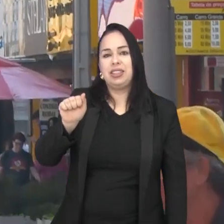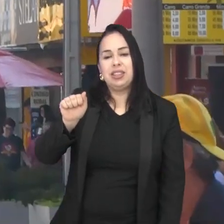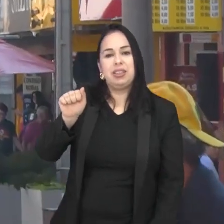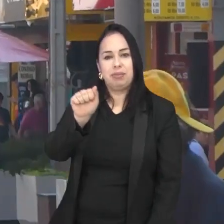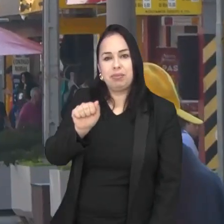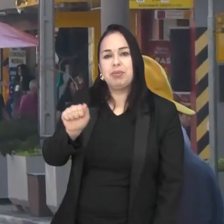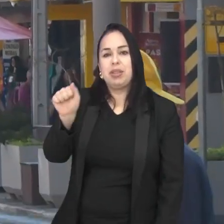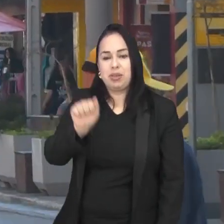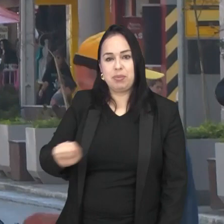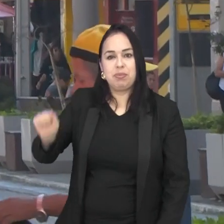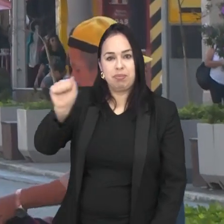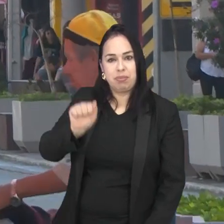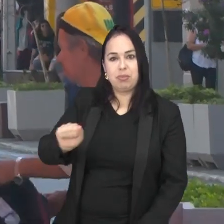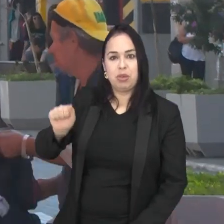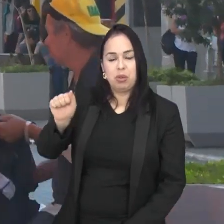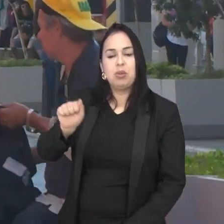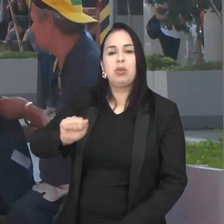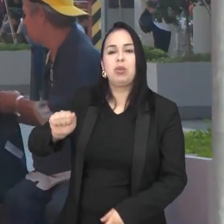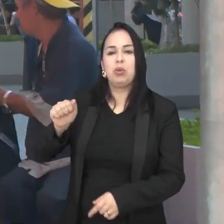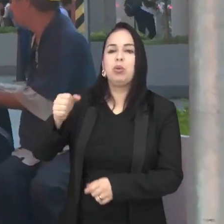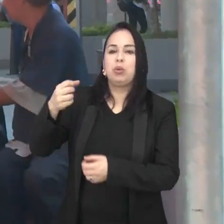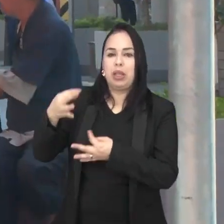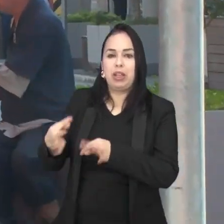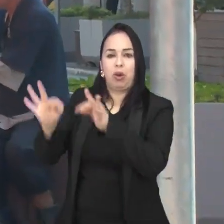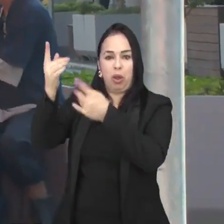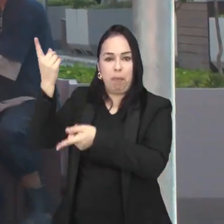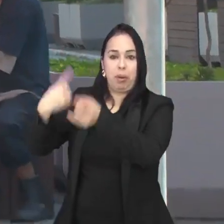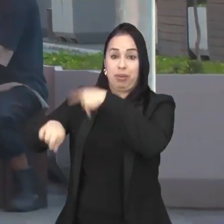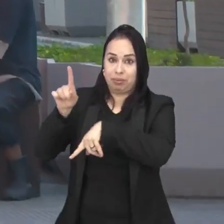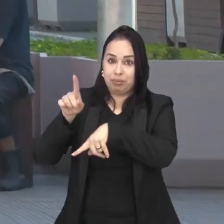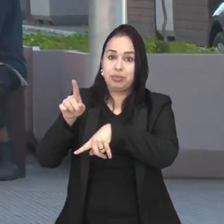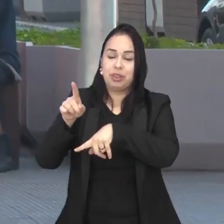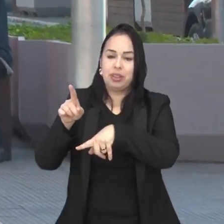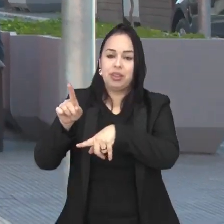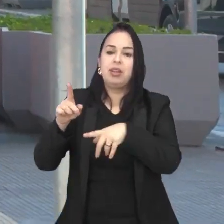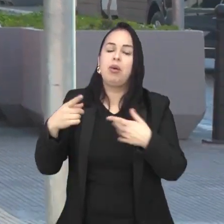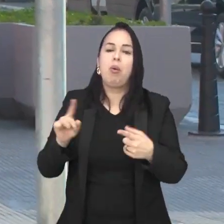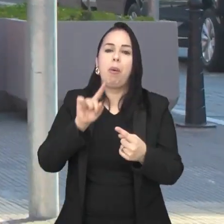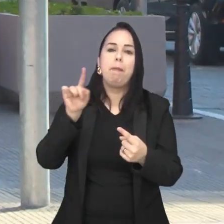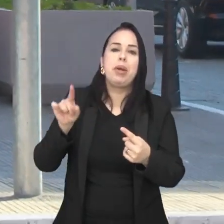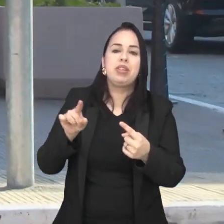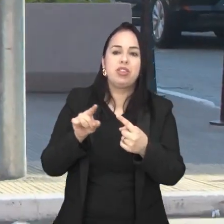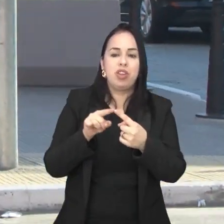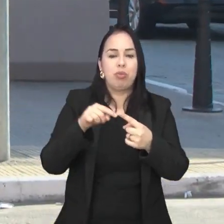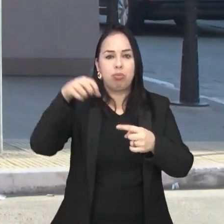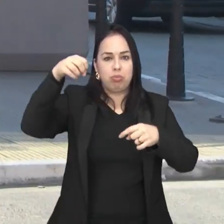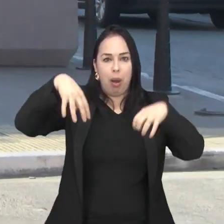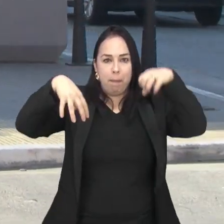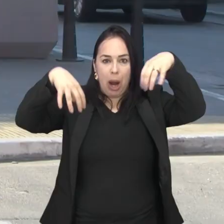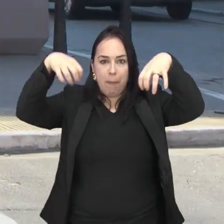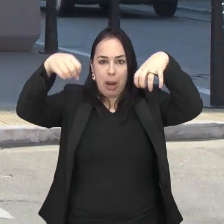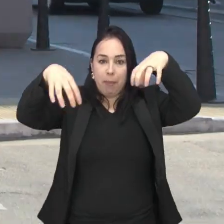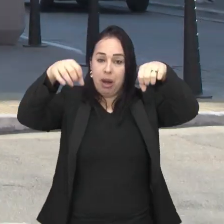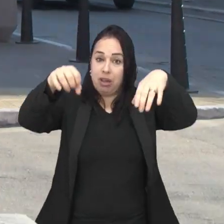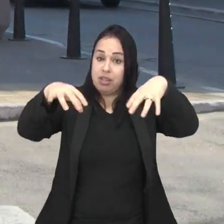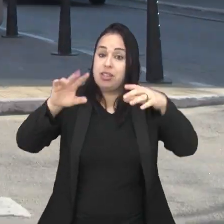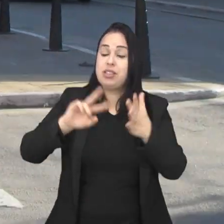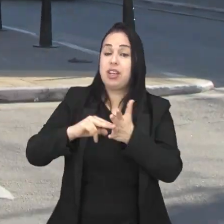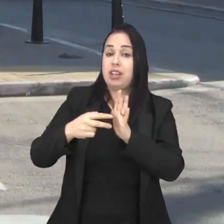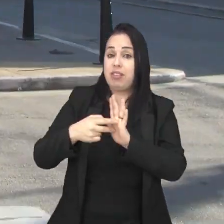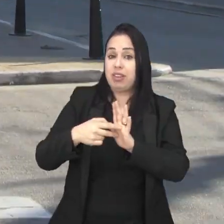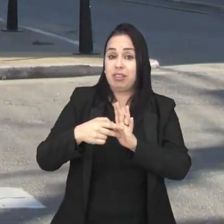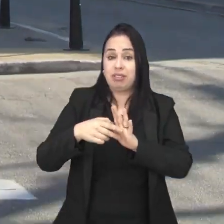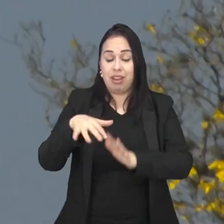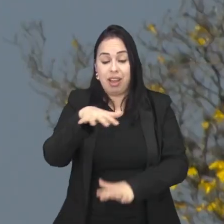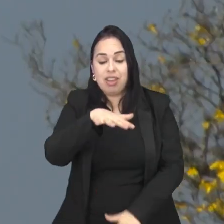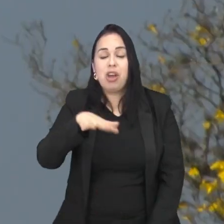a Agência Brasileira de Desenvolvimento Industrial, e é um dos primeiros planos lançados dentro do conceito de sandbox,